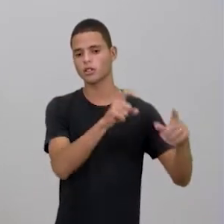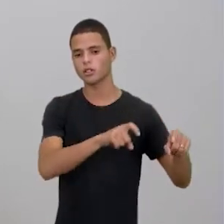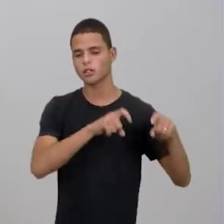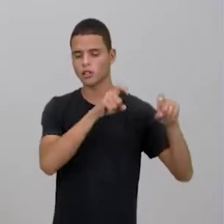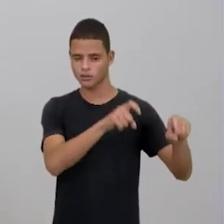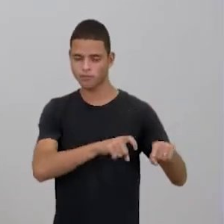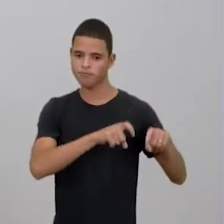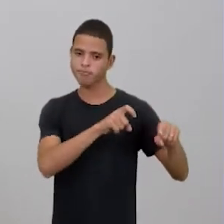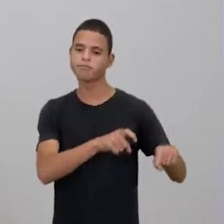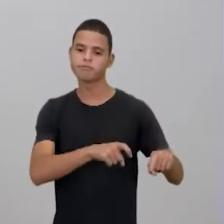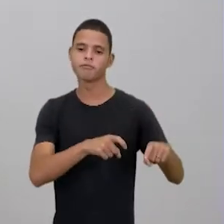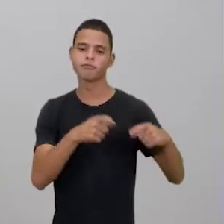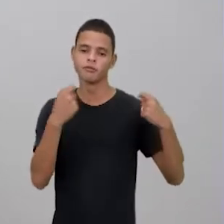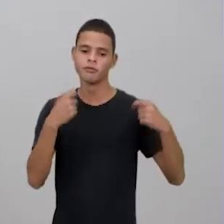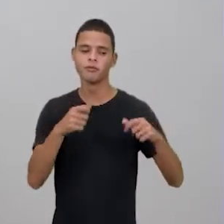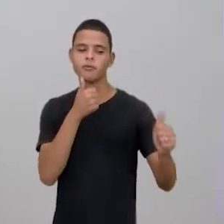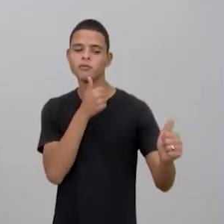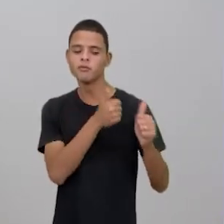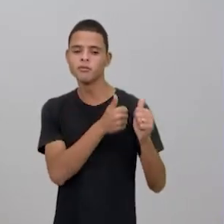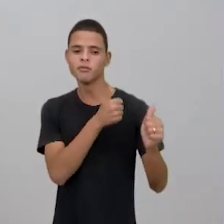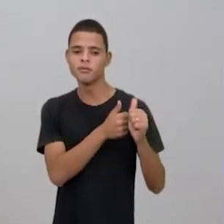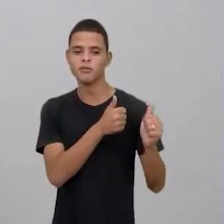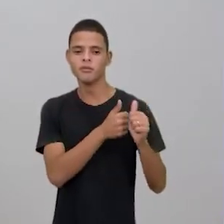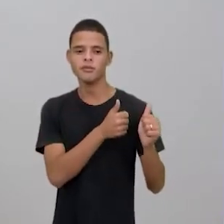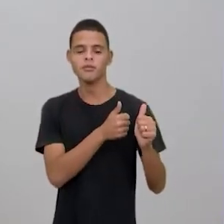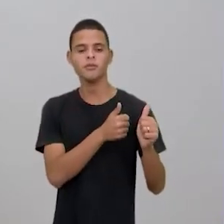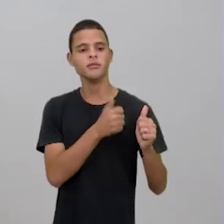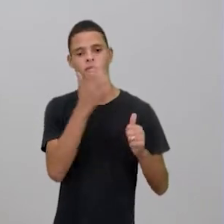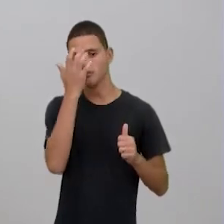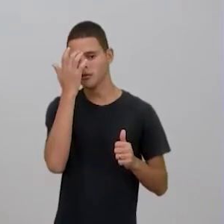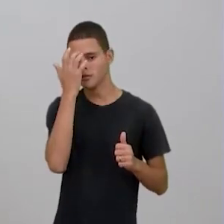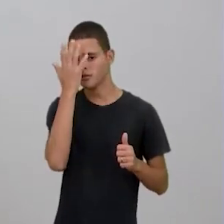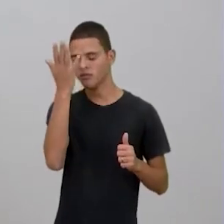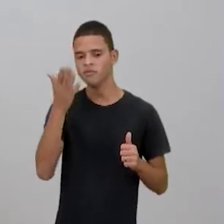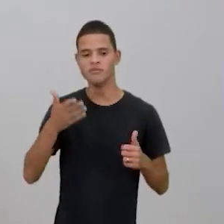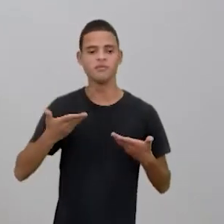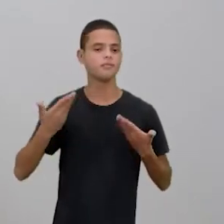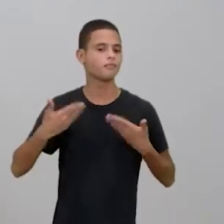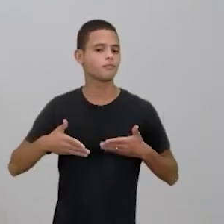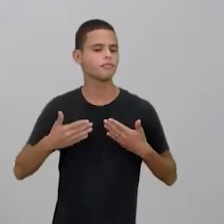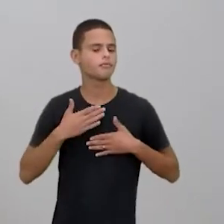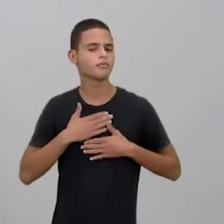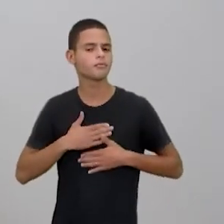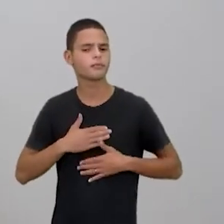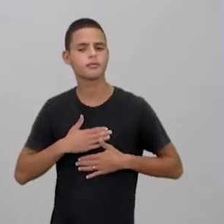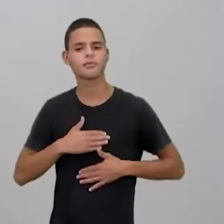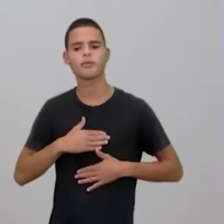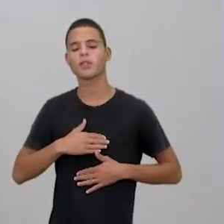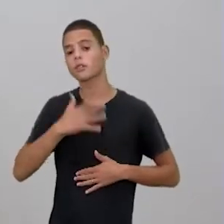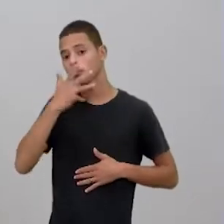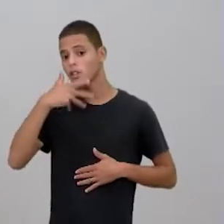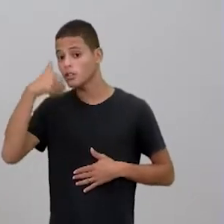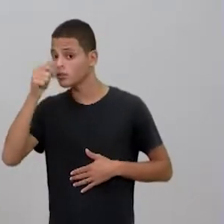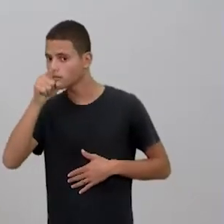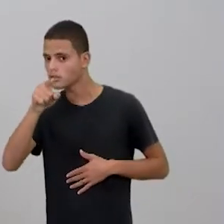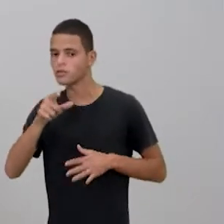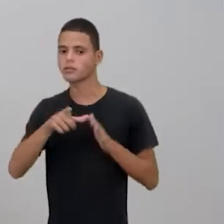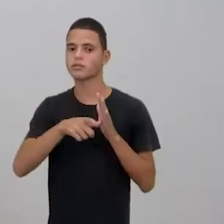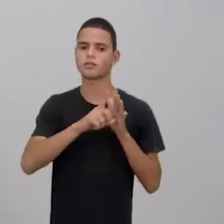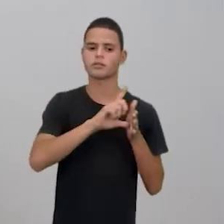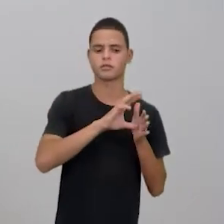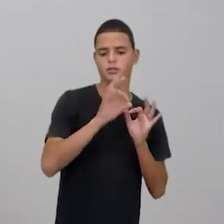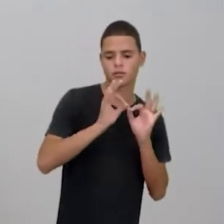é fundamental, é considerada a maior revolução da história. E ela não é política. Olha, interessante. É a chamada Revolução